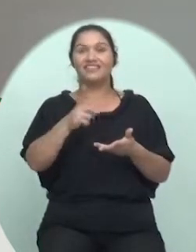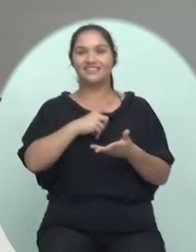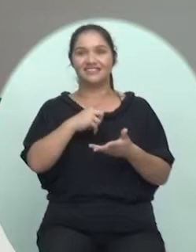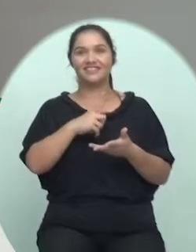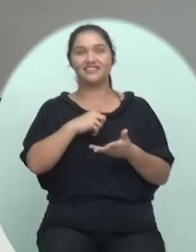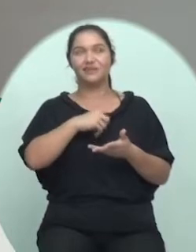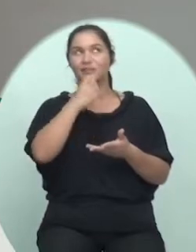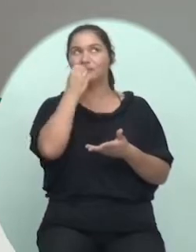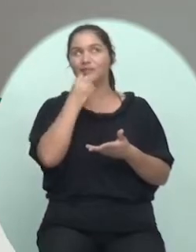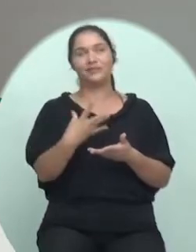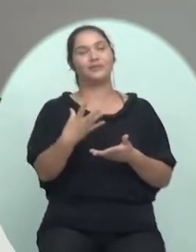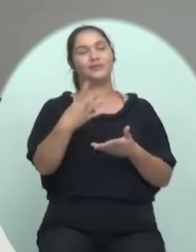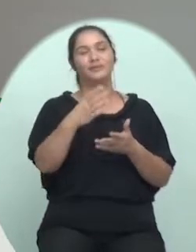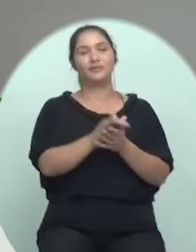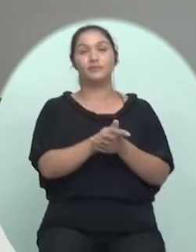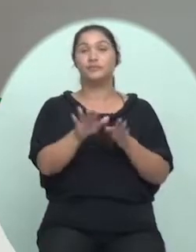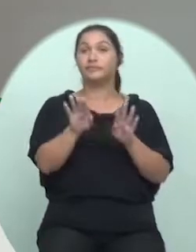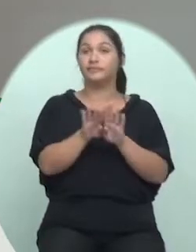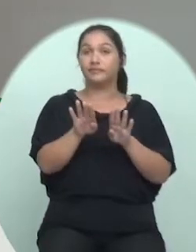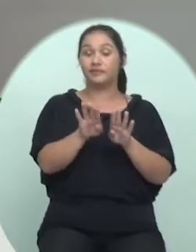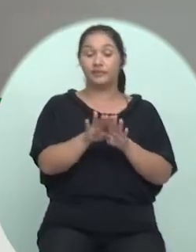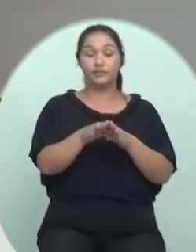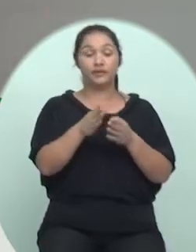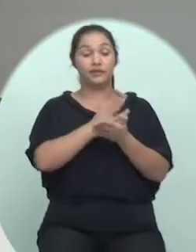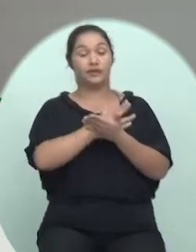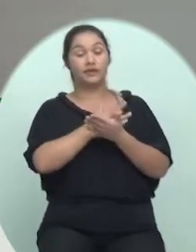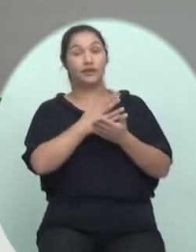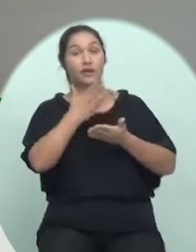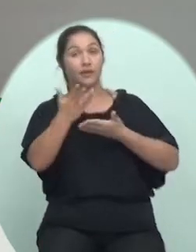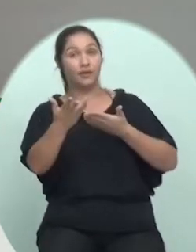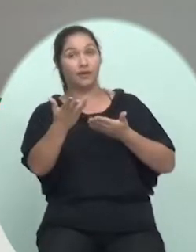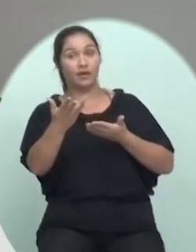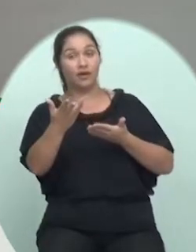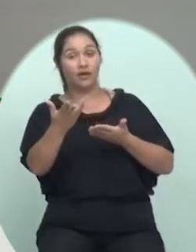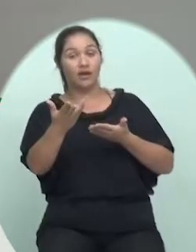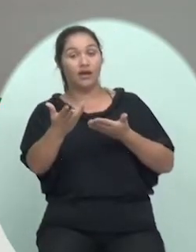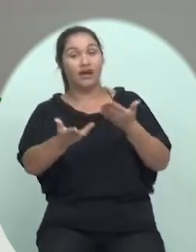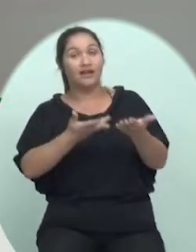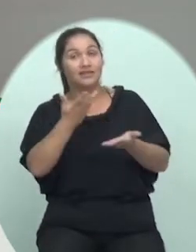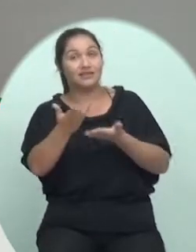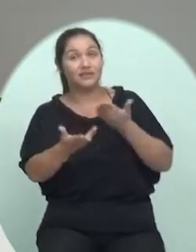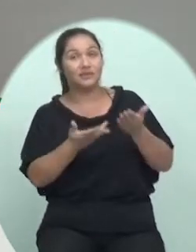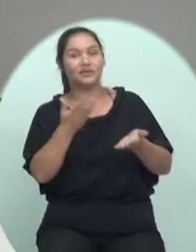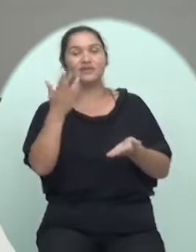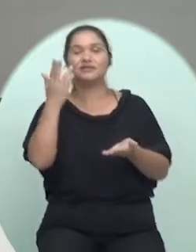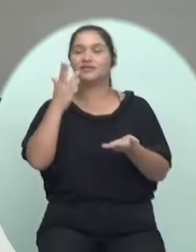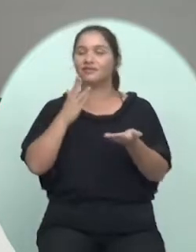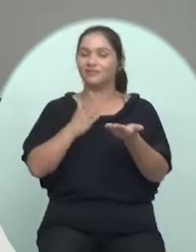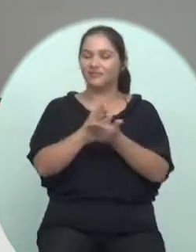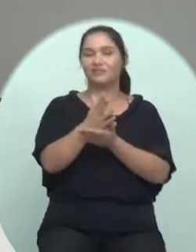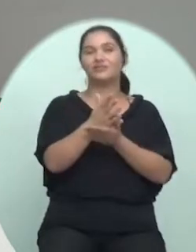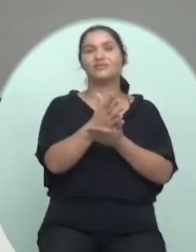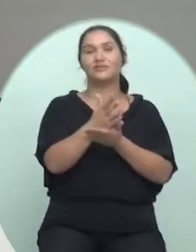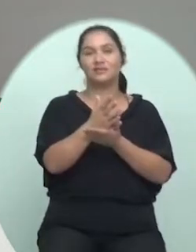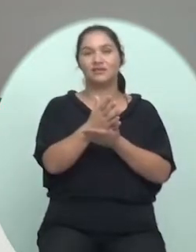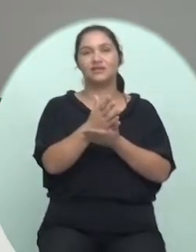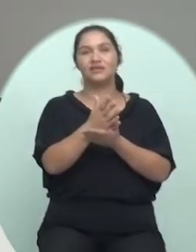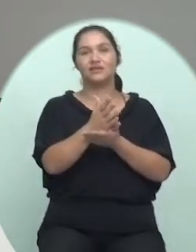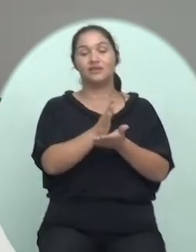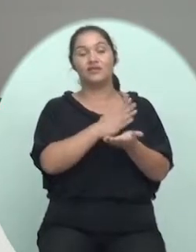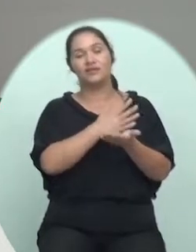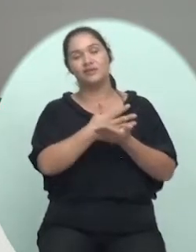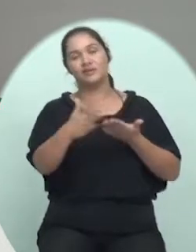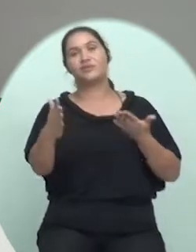nesses dias e também começou a fazer atendimento nessa semana. Isso me deixa contente,